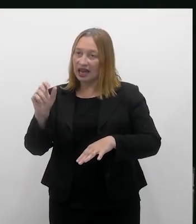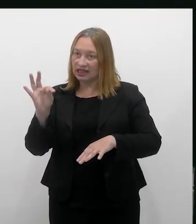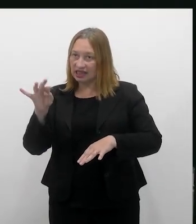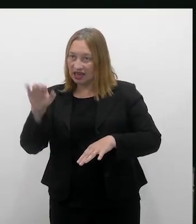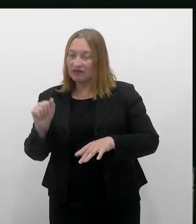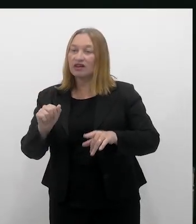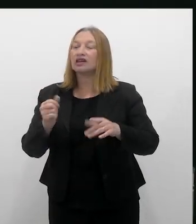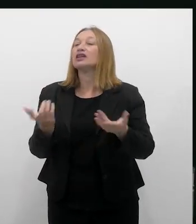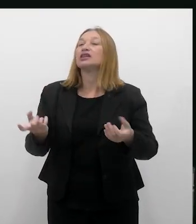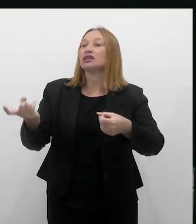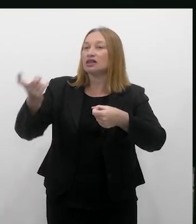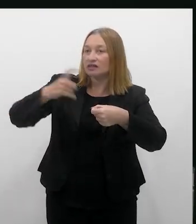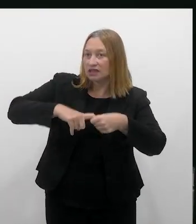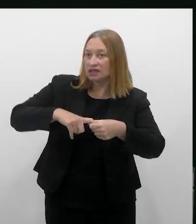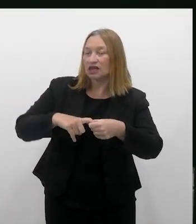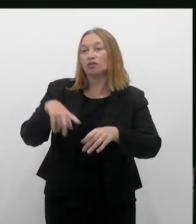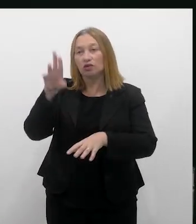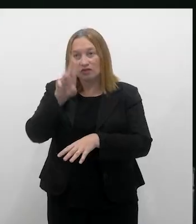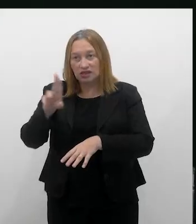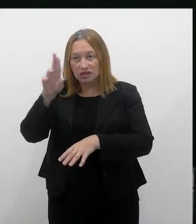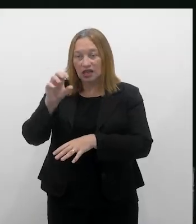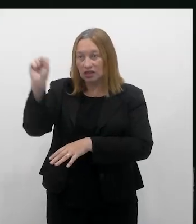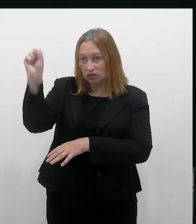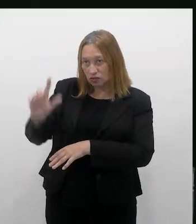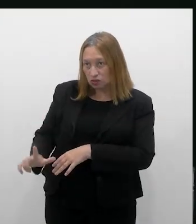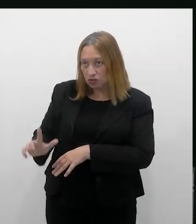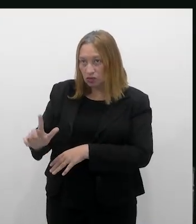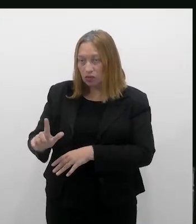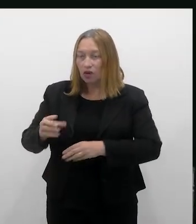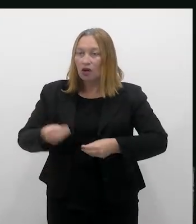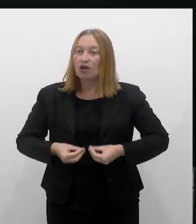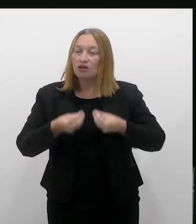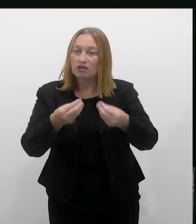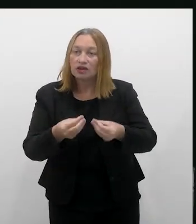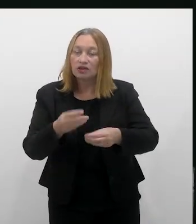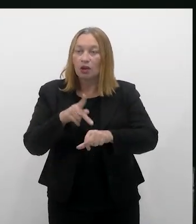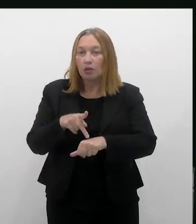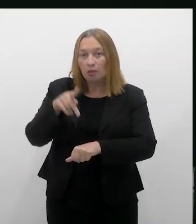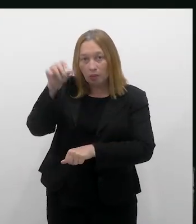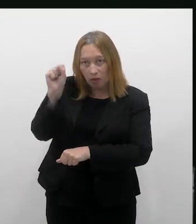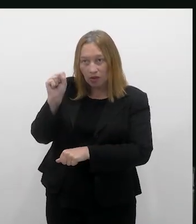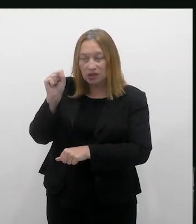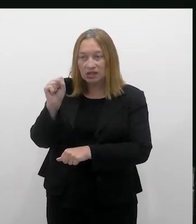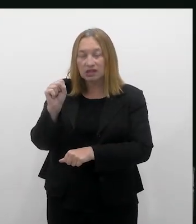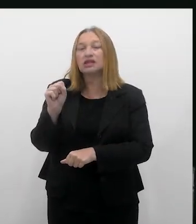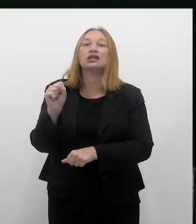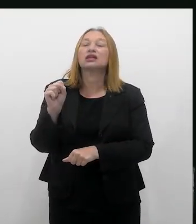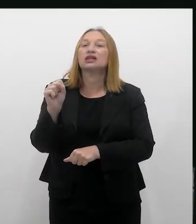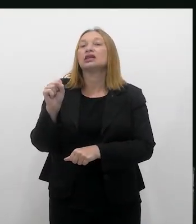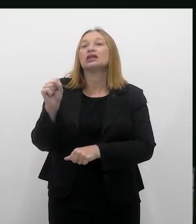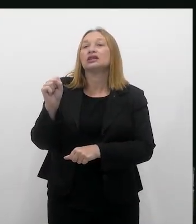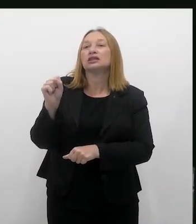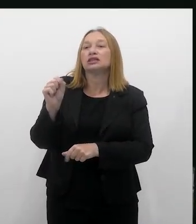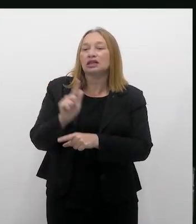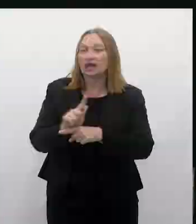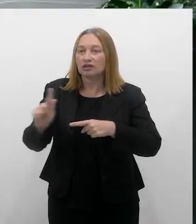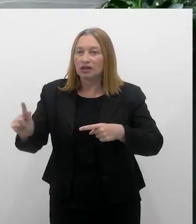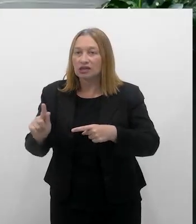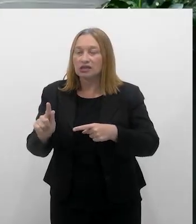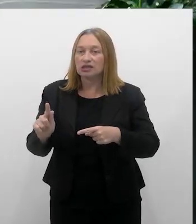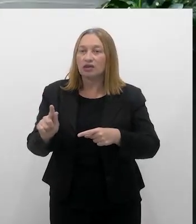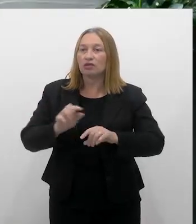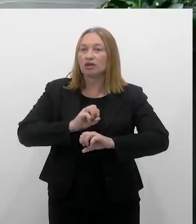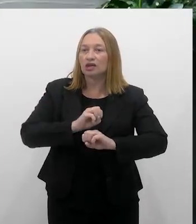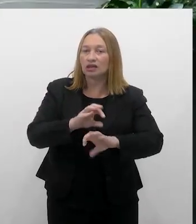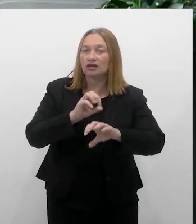um convênio com uma universidade do Sul e oferecemos pós-graduação para os nossos professores em educautismo.